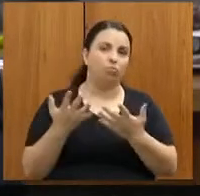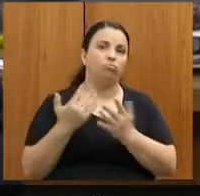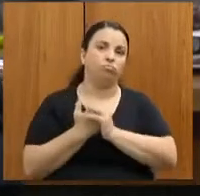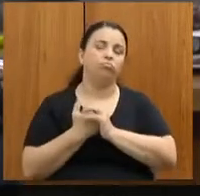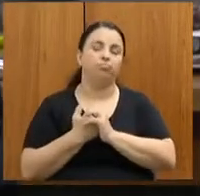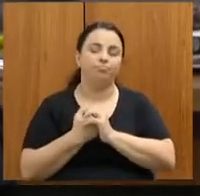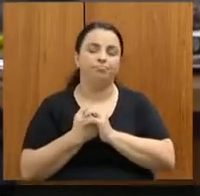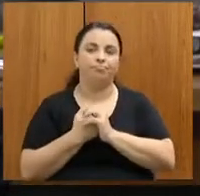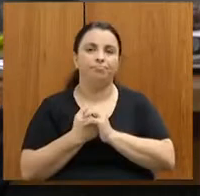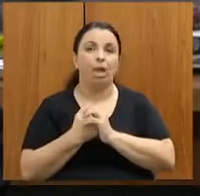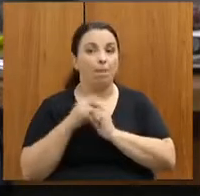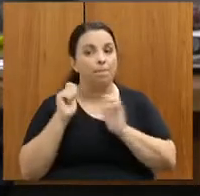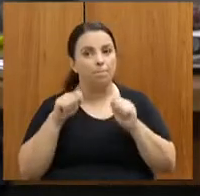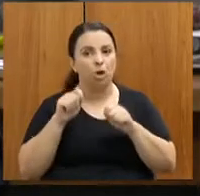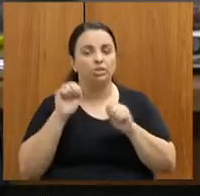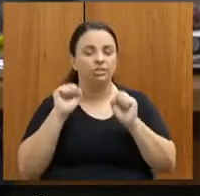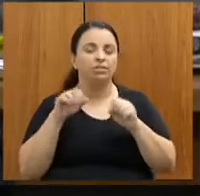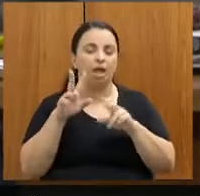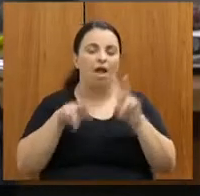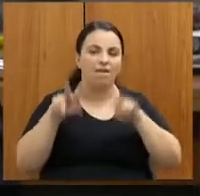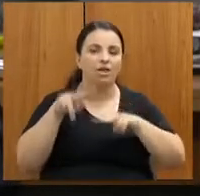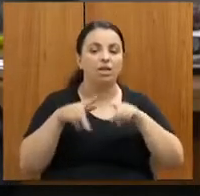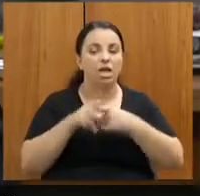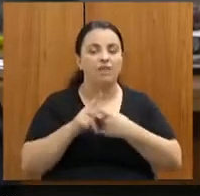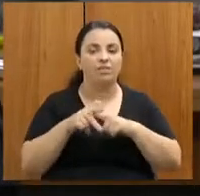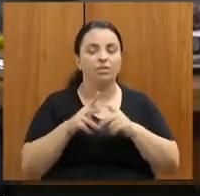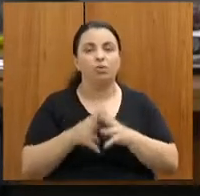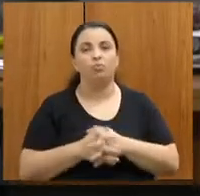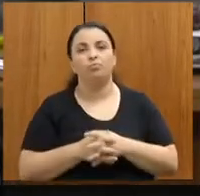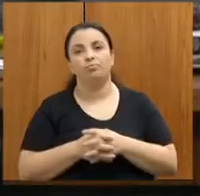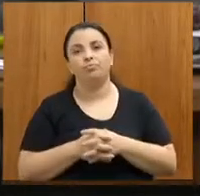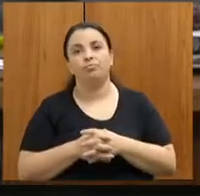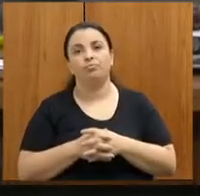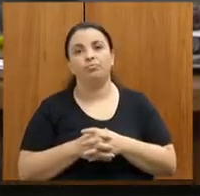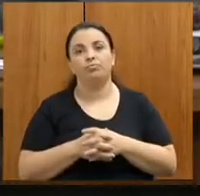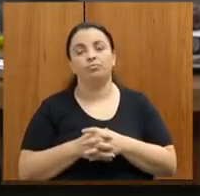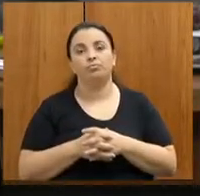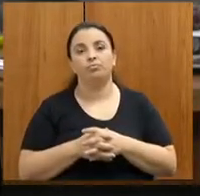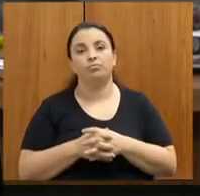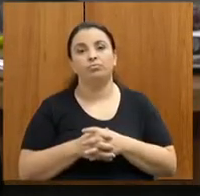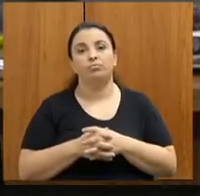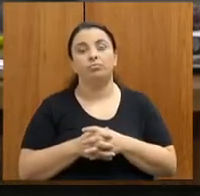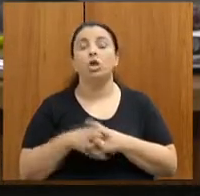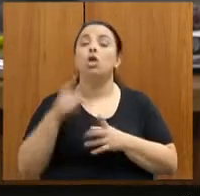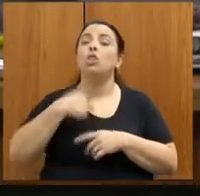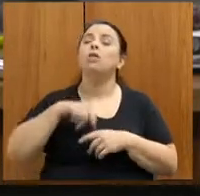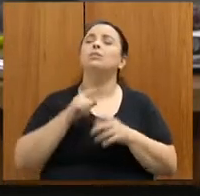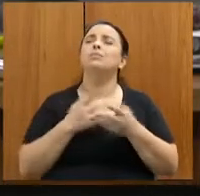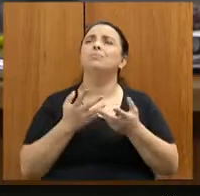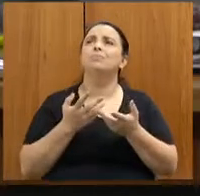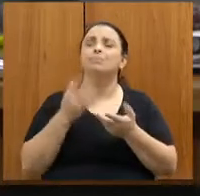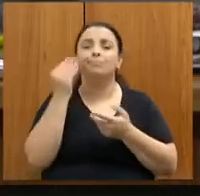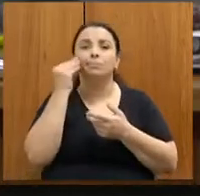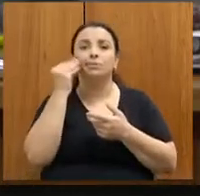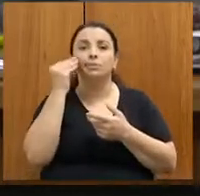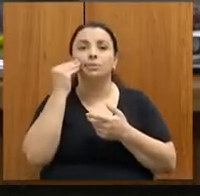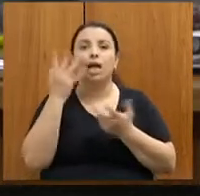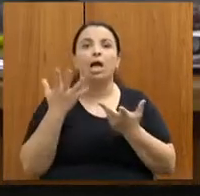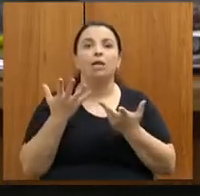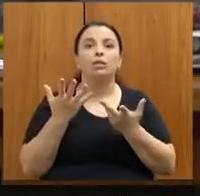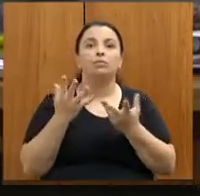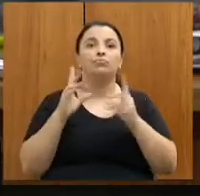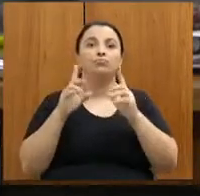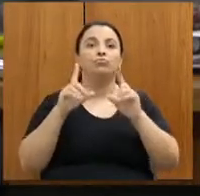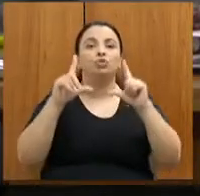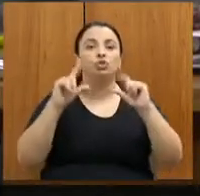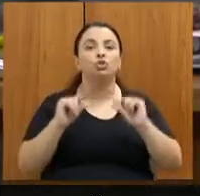como estava imaginando servidores a gente tem buscado o presidente fazer todo tipo de equalização de passivos que a gente